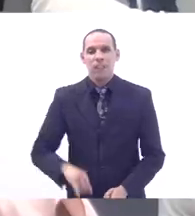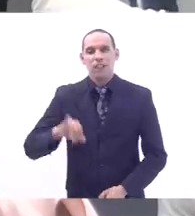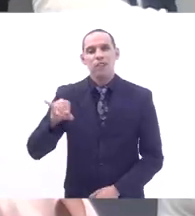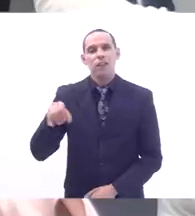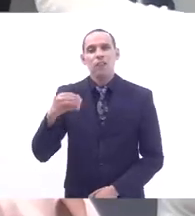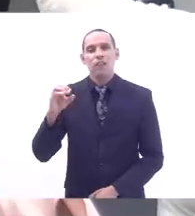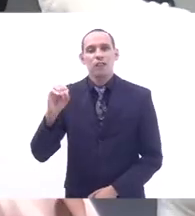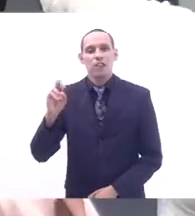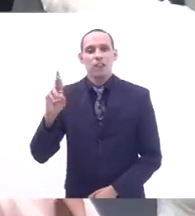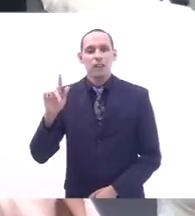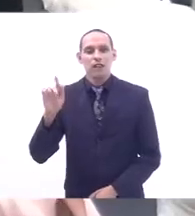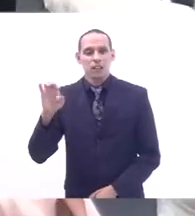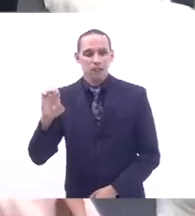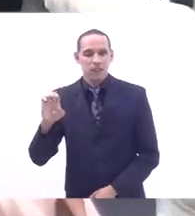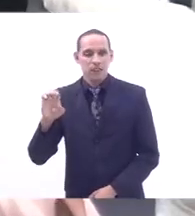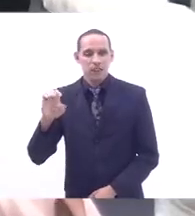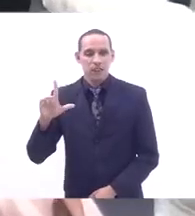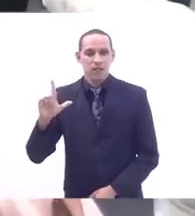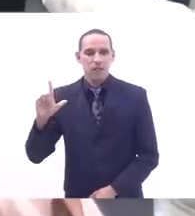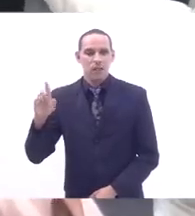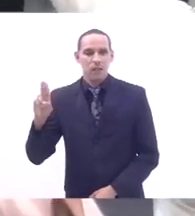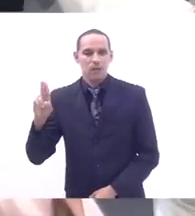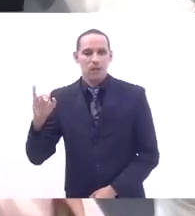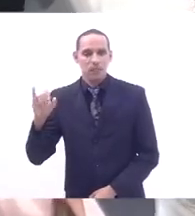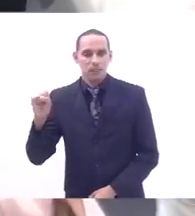Jorge Luiz.